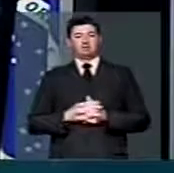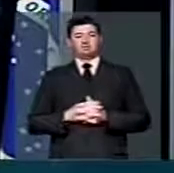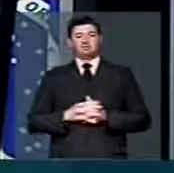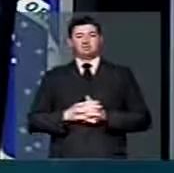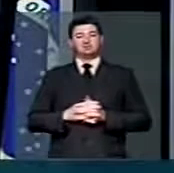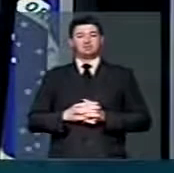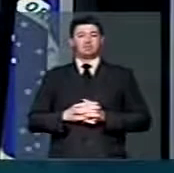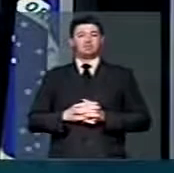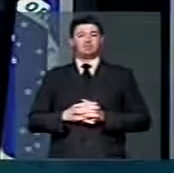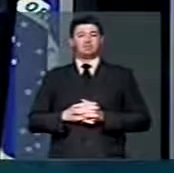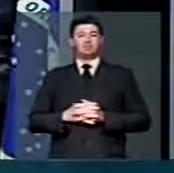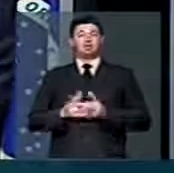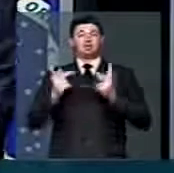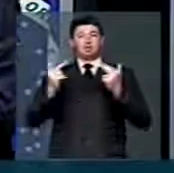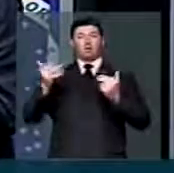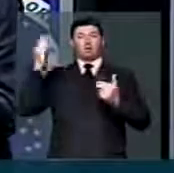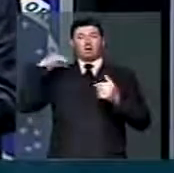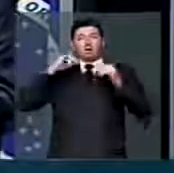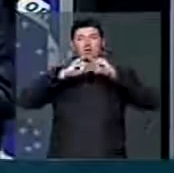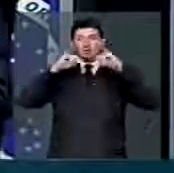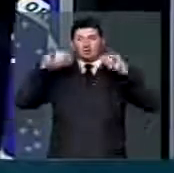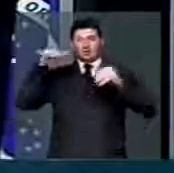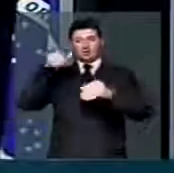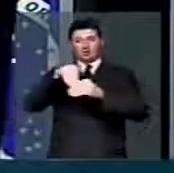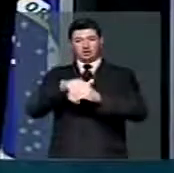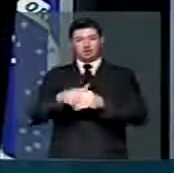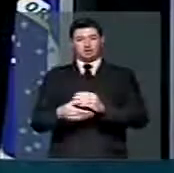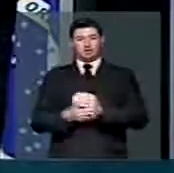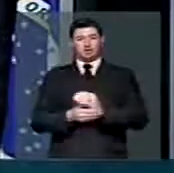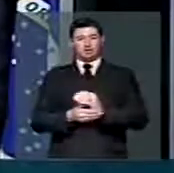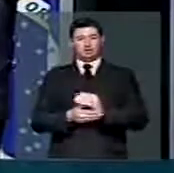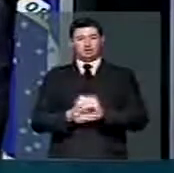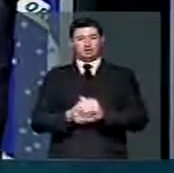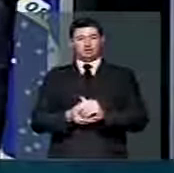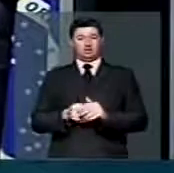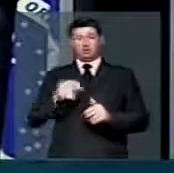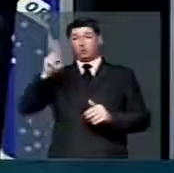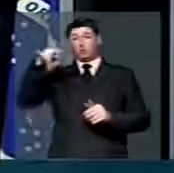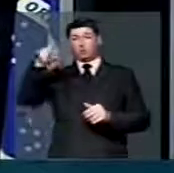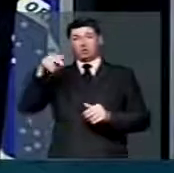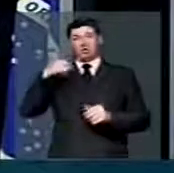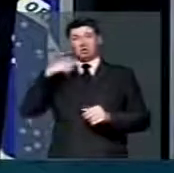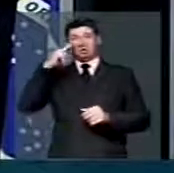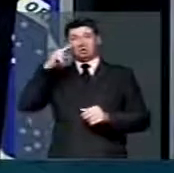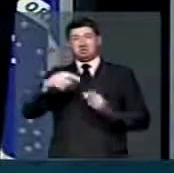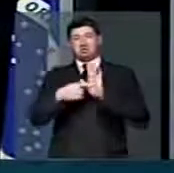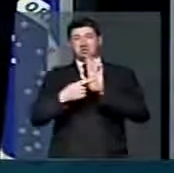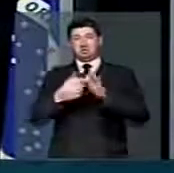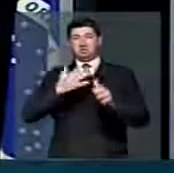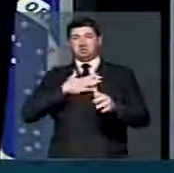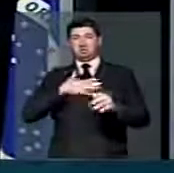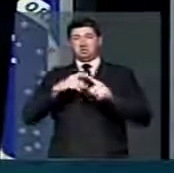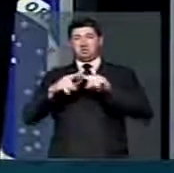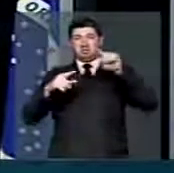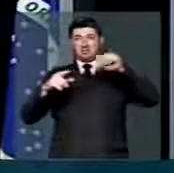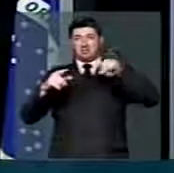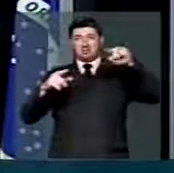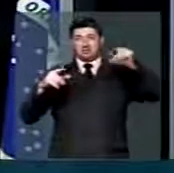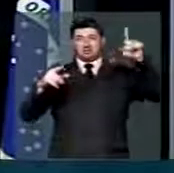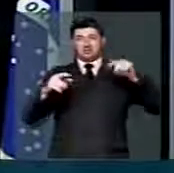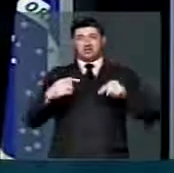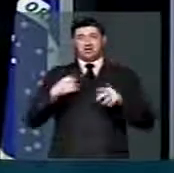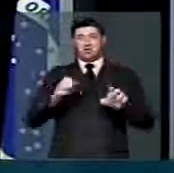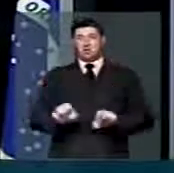nos outros pleitos eleitorais, nunca praticamente apareci em pesquisa. Não